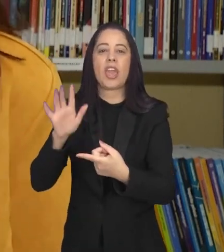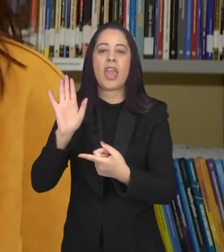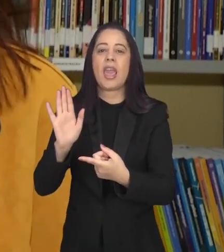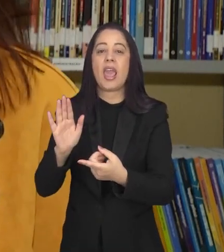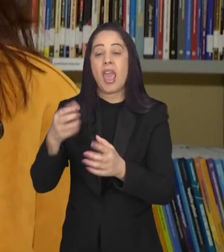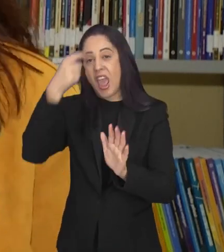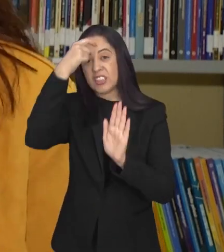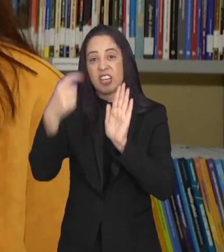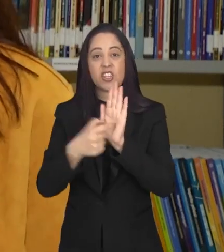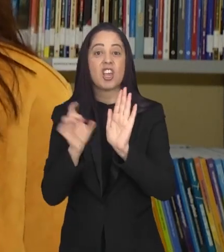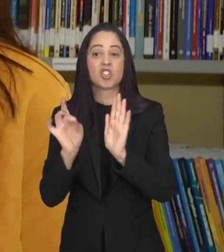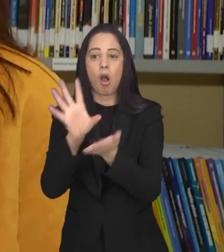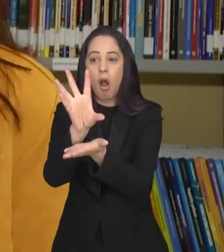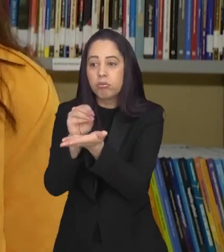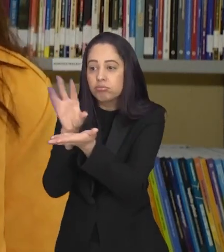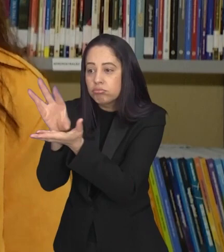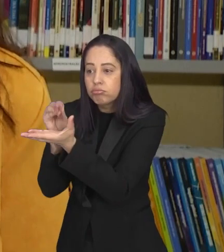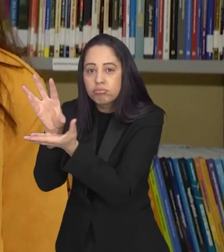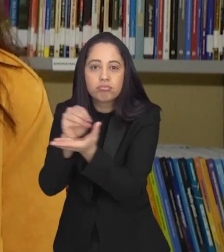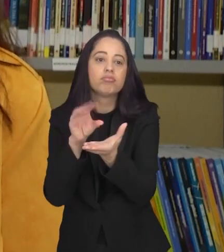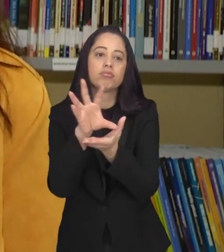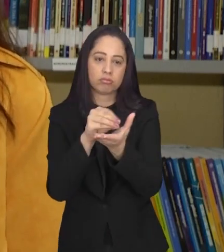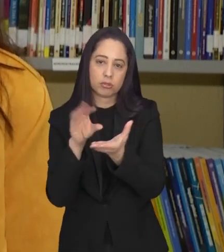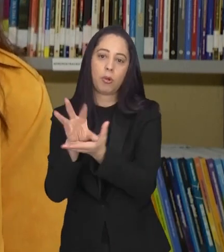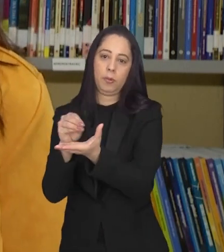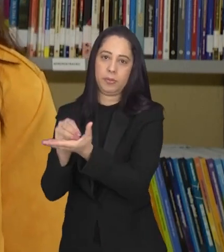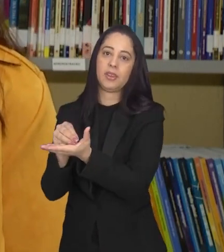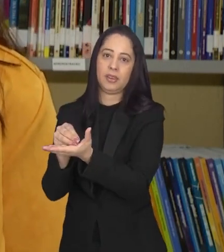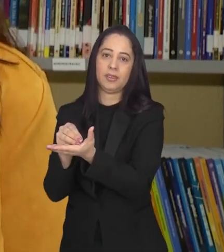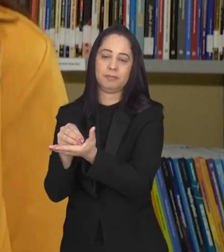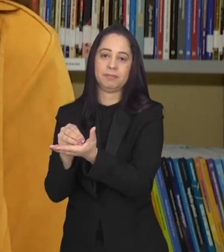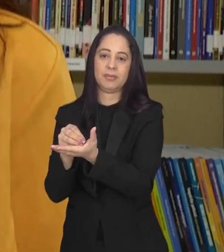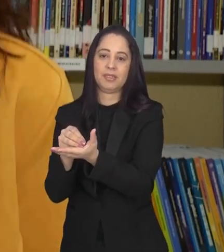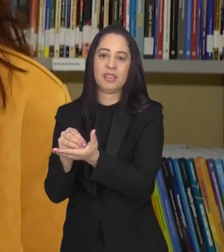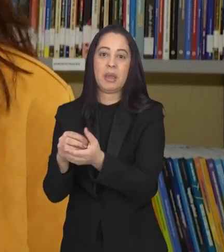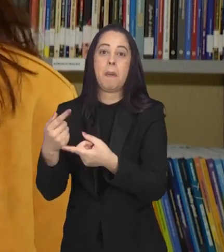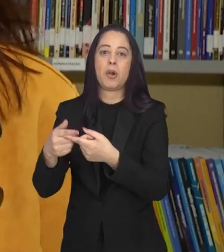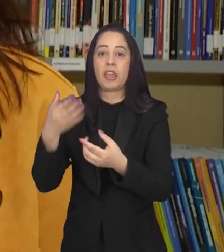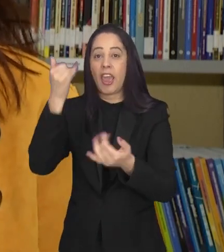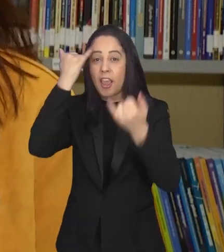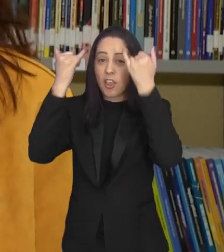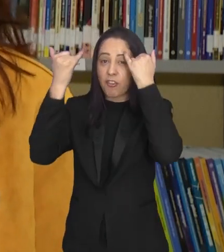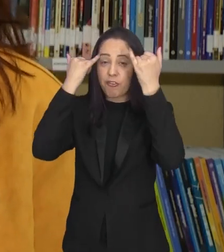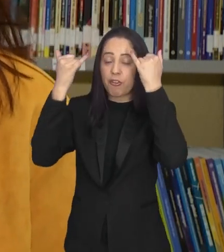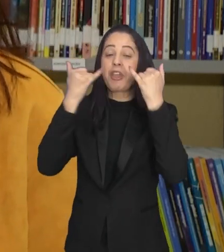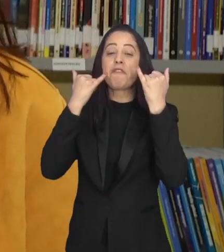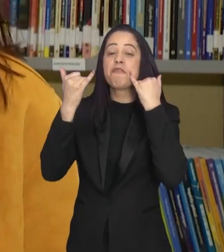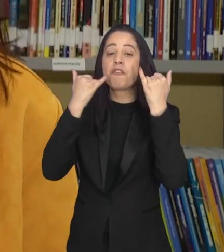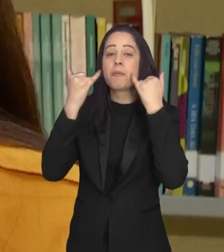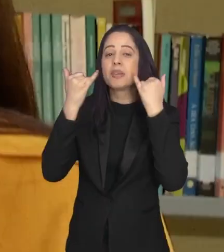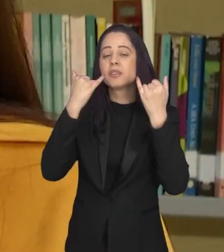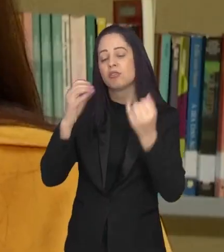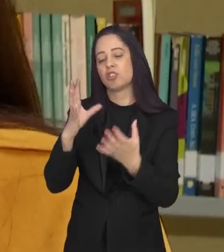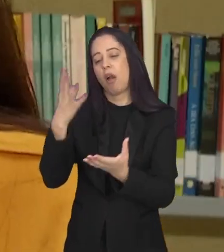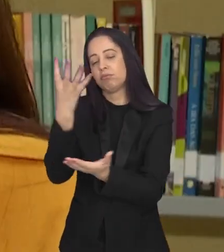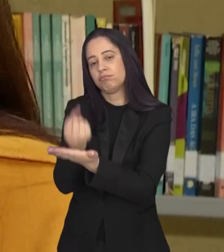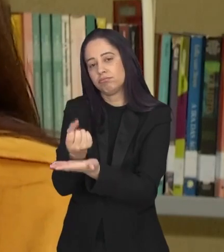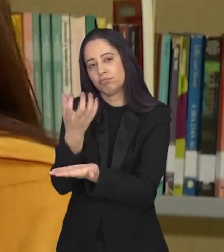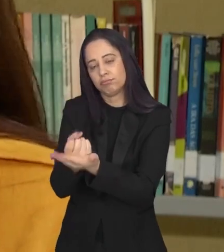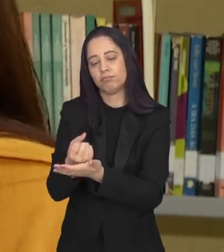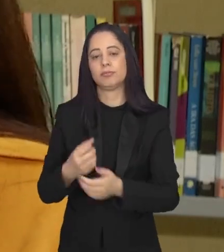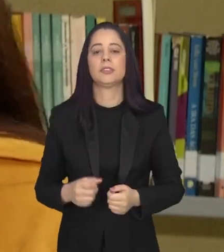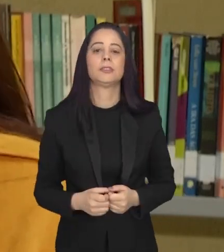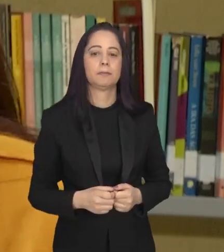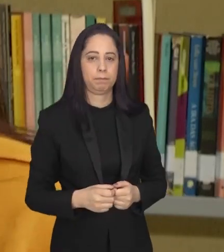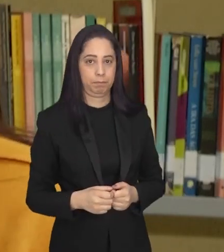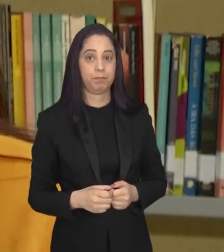que já existiu, que já foi criado, que alguém alimentou a máquina com aquelas informações. Mesmo assim, na hora